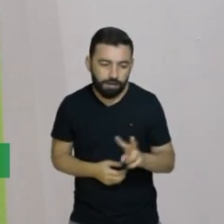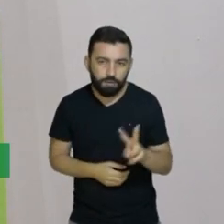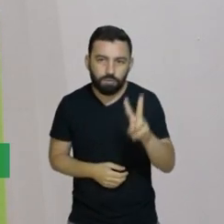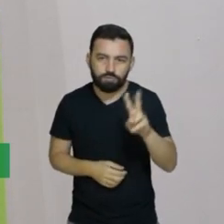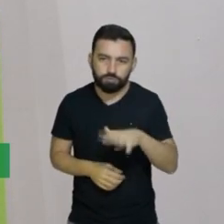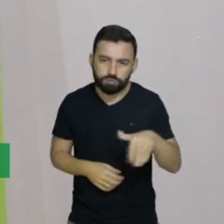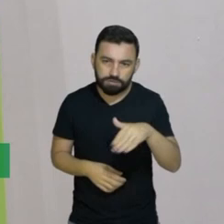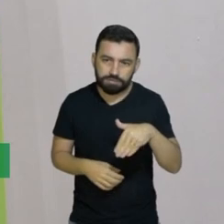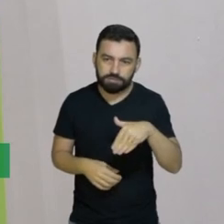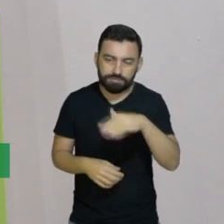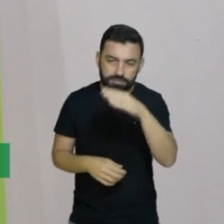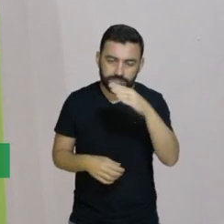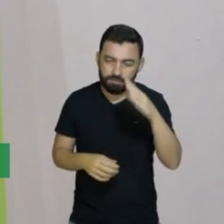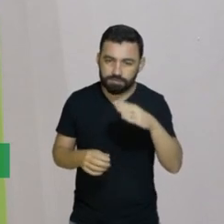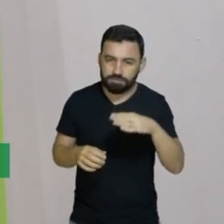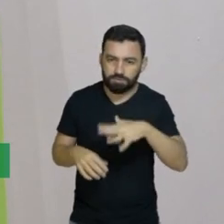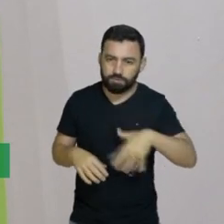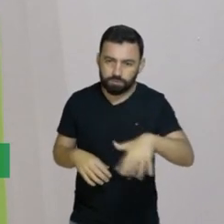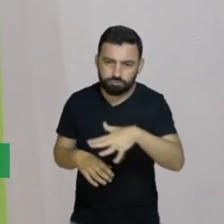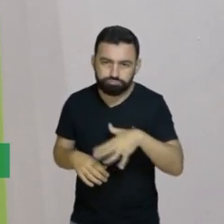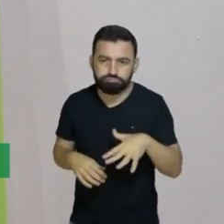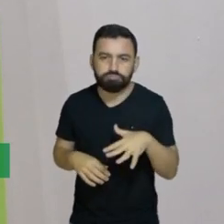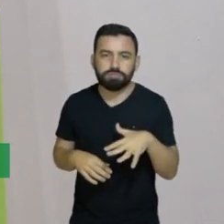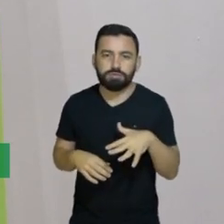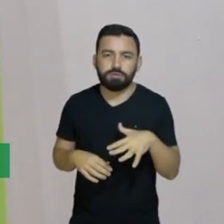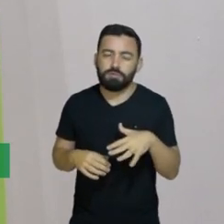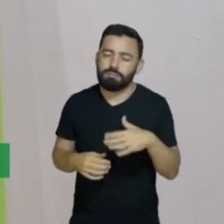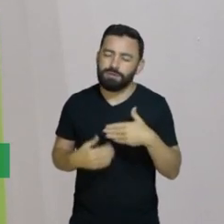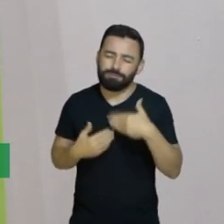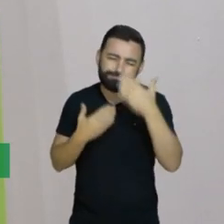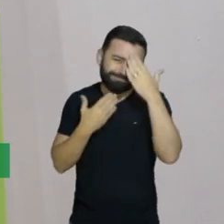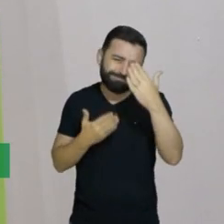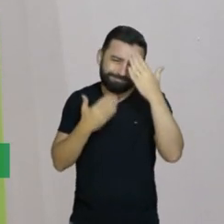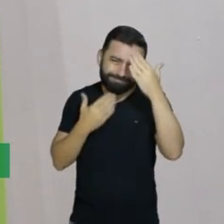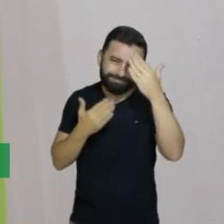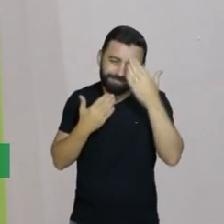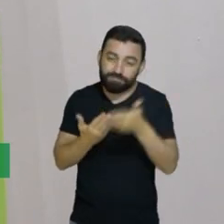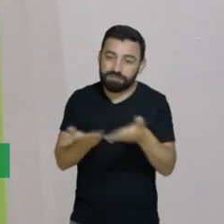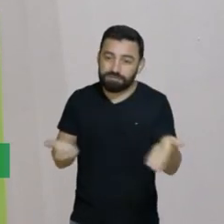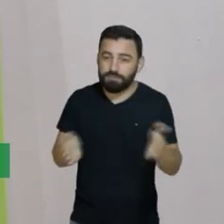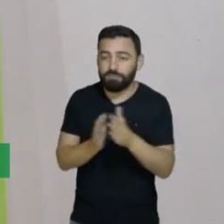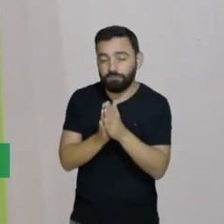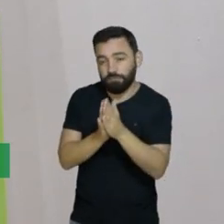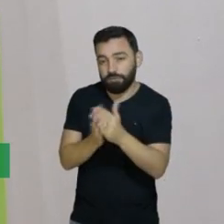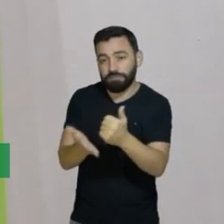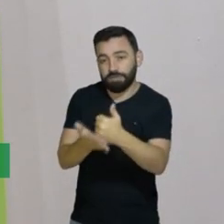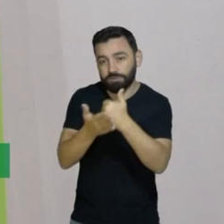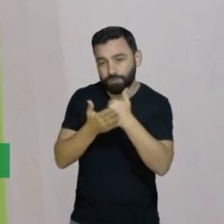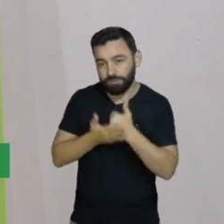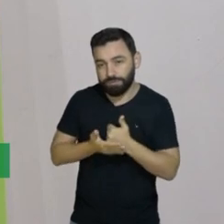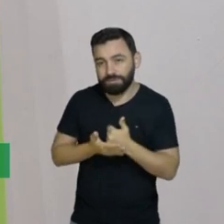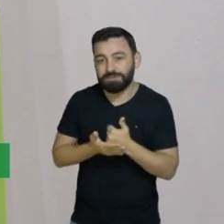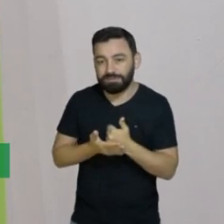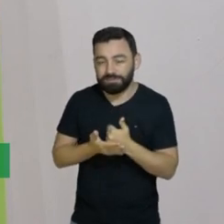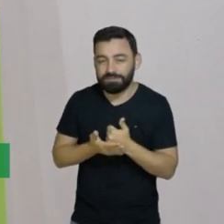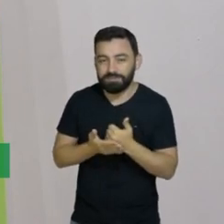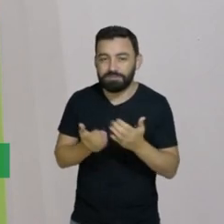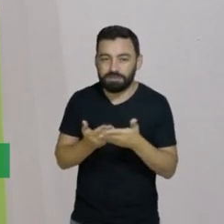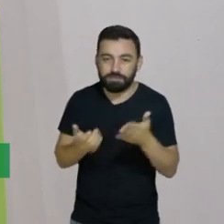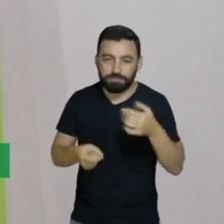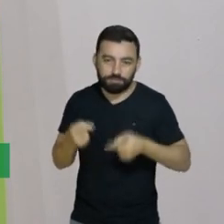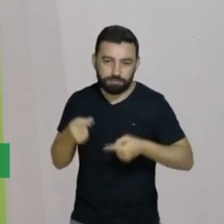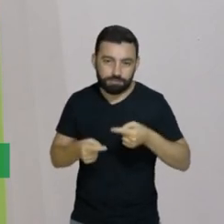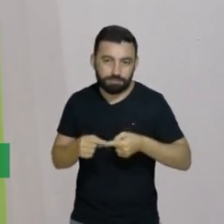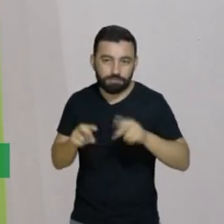nação e que preza pelo ensino de qualidade. O meu muito obrigado e conto com a ajuda aí dos parlamentares na discussão dessa